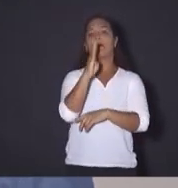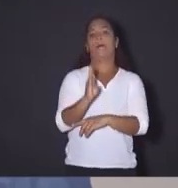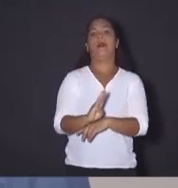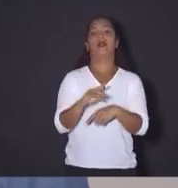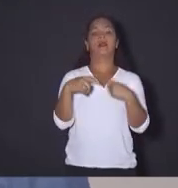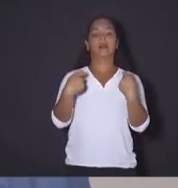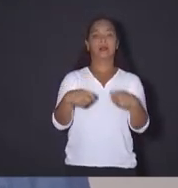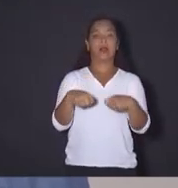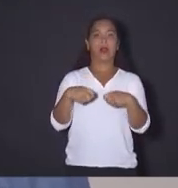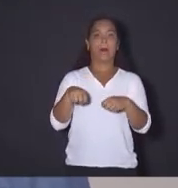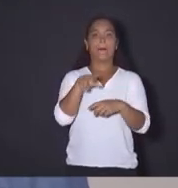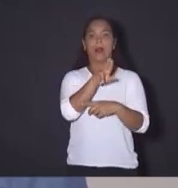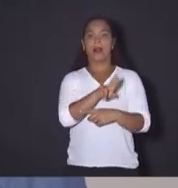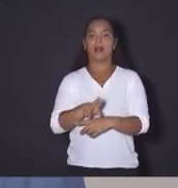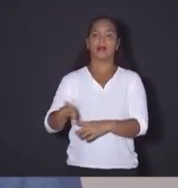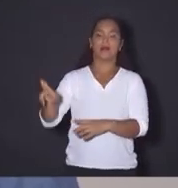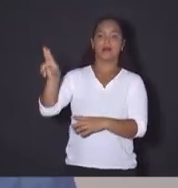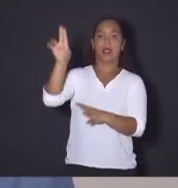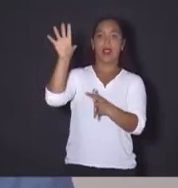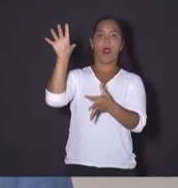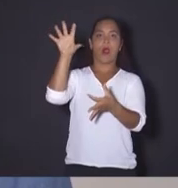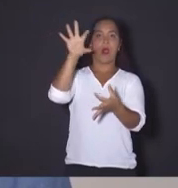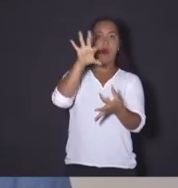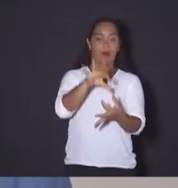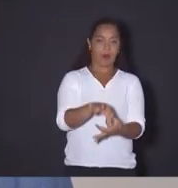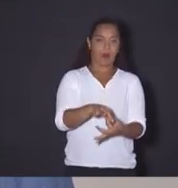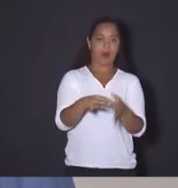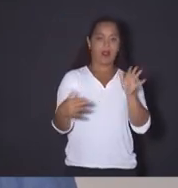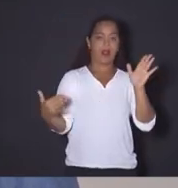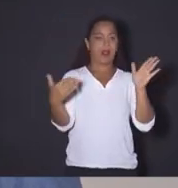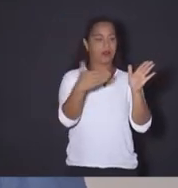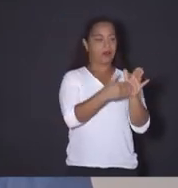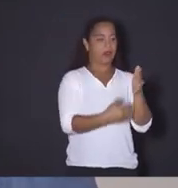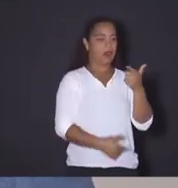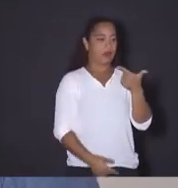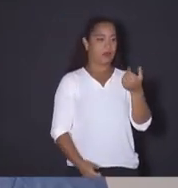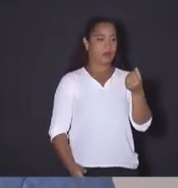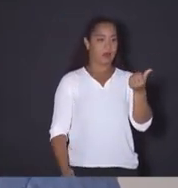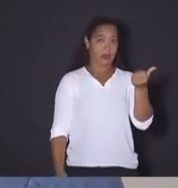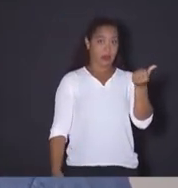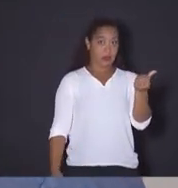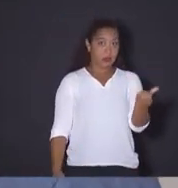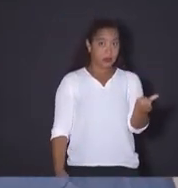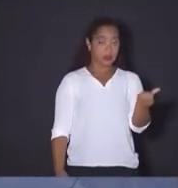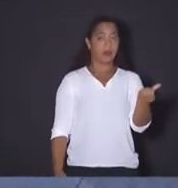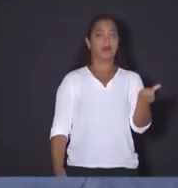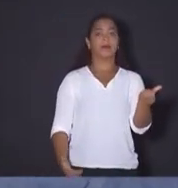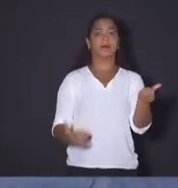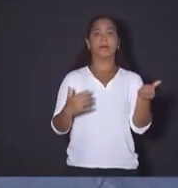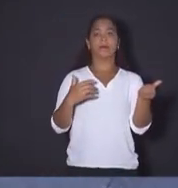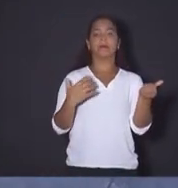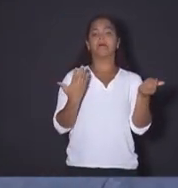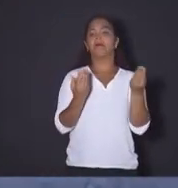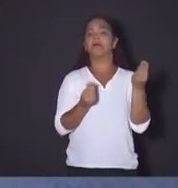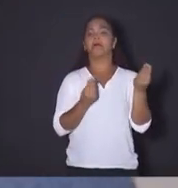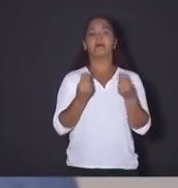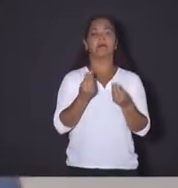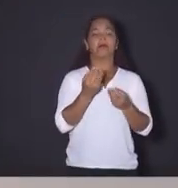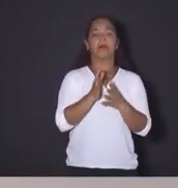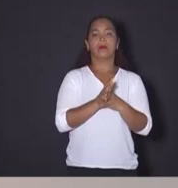universalizar a educação básica até 2016 ora mas com a relação da universalização da educação básica